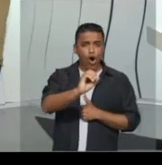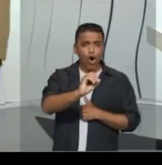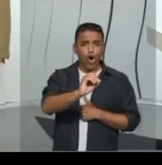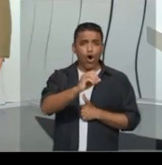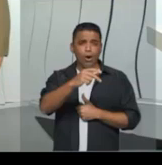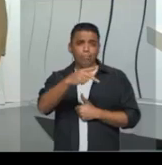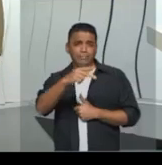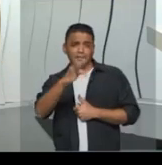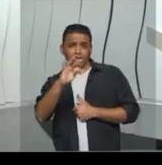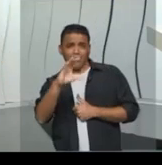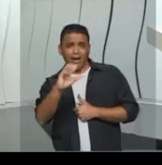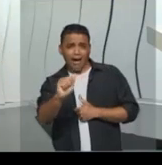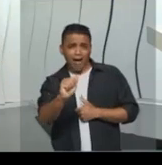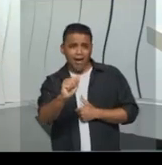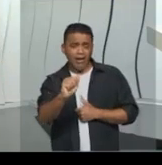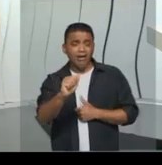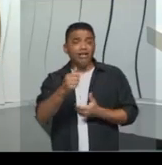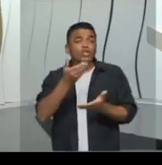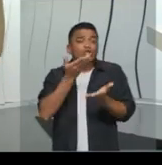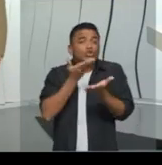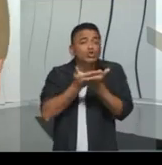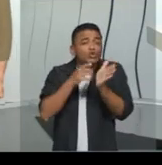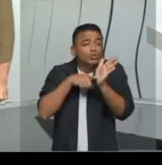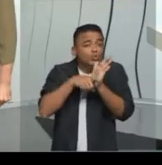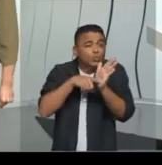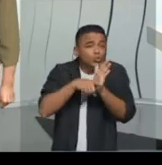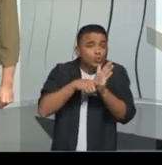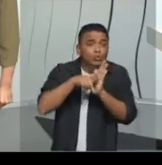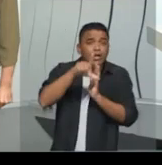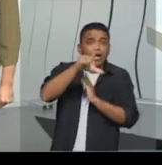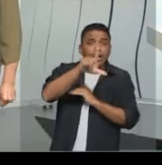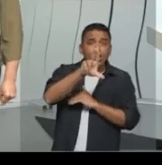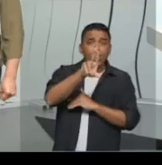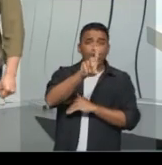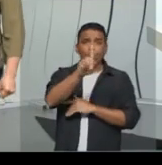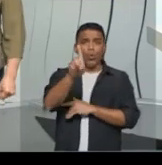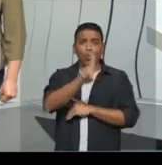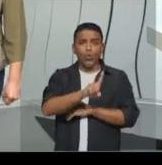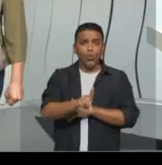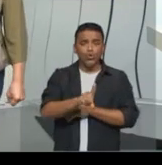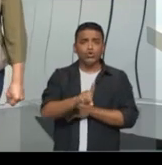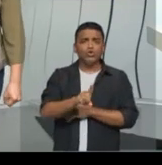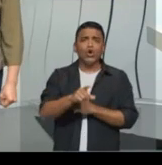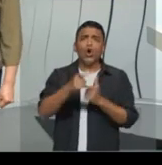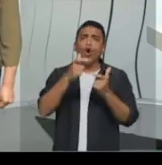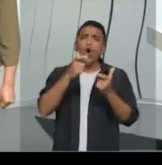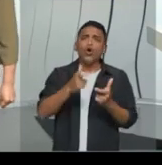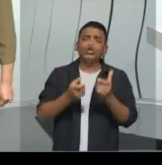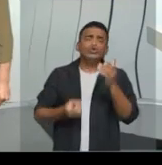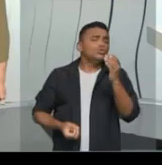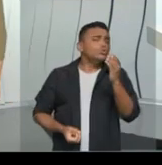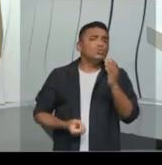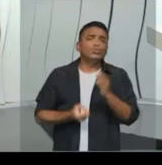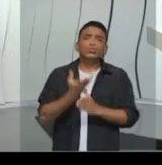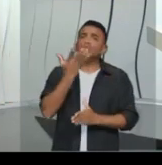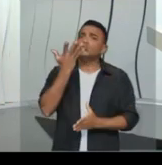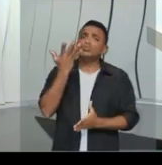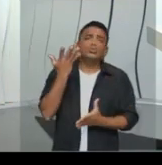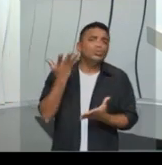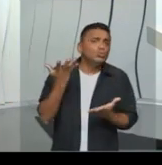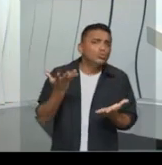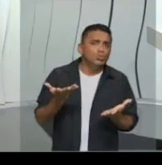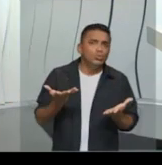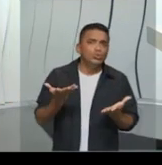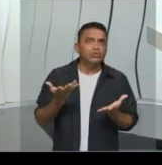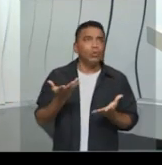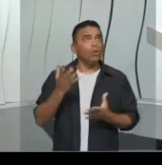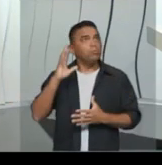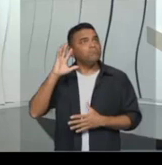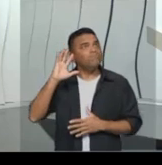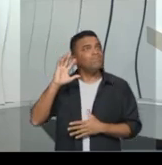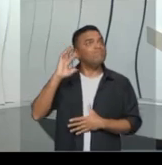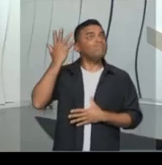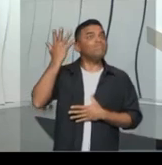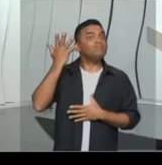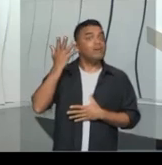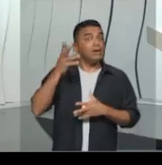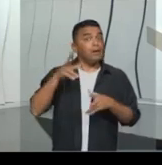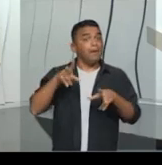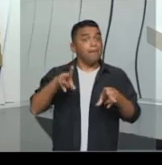seus fenômenos, de onde a luz vem e como nós usamos esse fenômeno a nosso